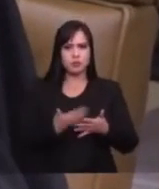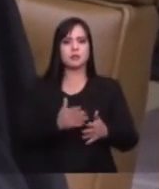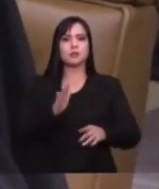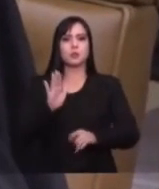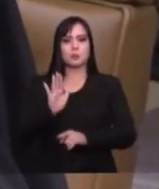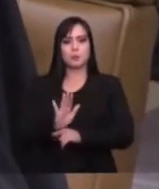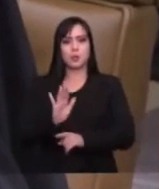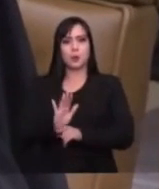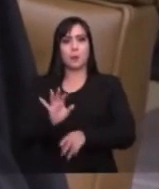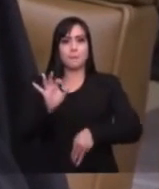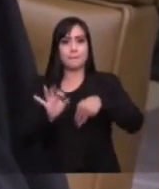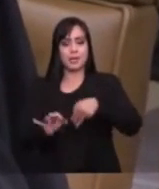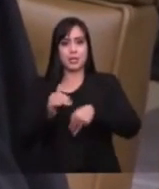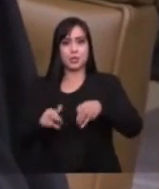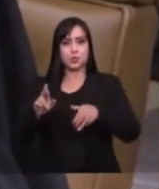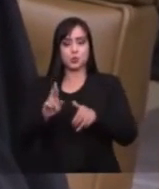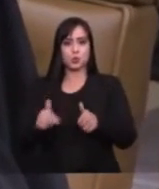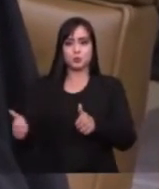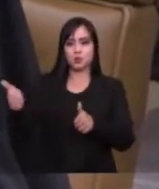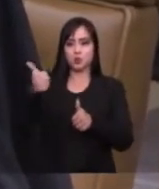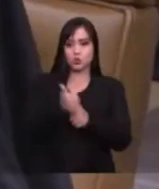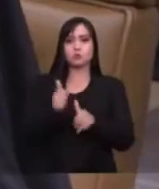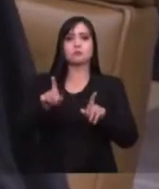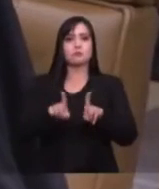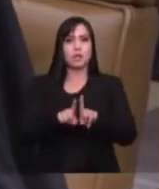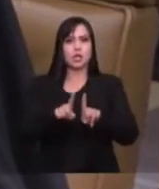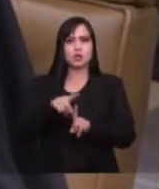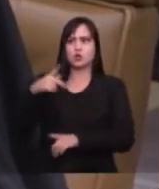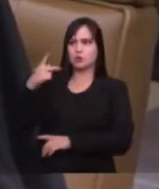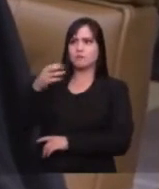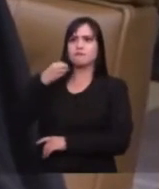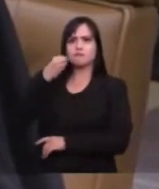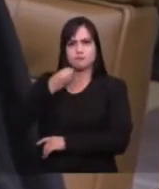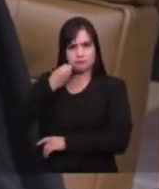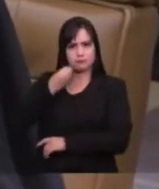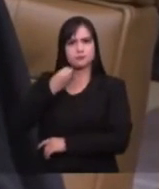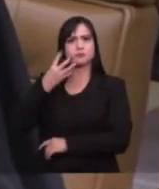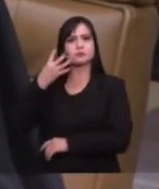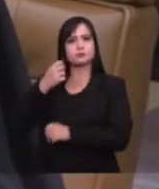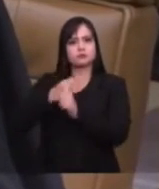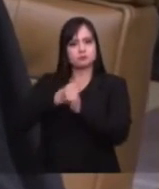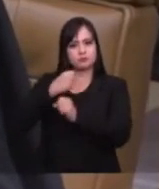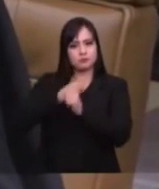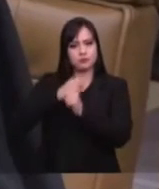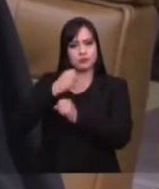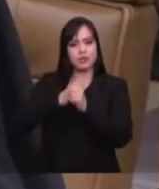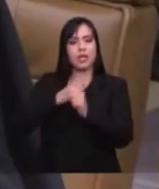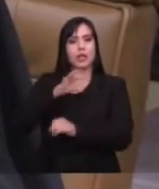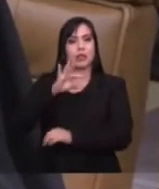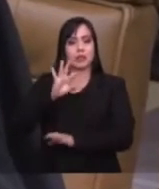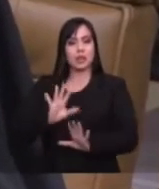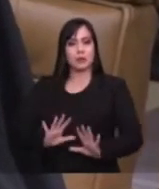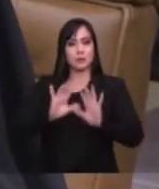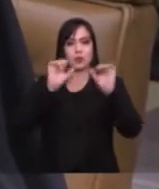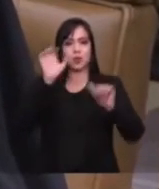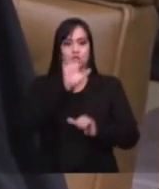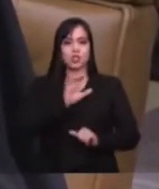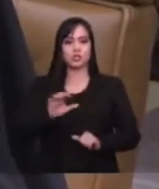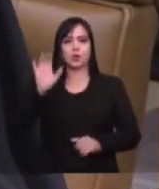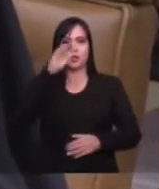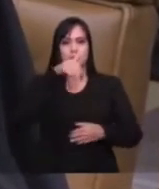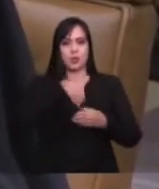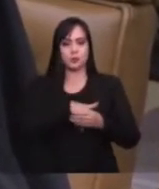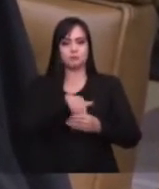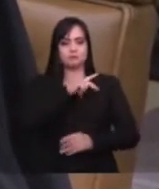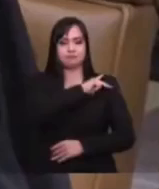como ministro substituto, em especial pela sua experiência já de 4 anos no Tribunal Regional Eleitoral